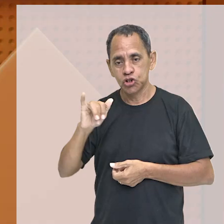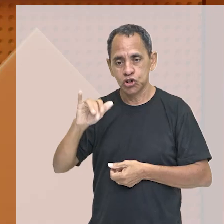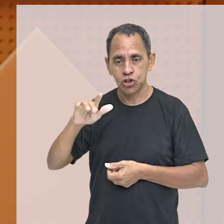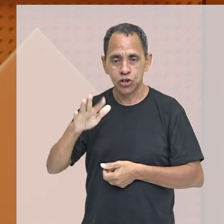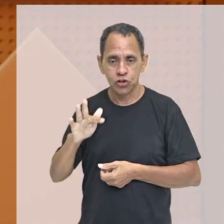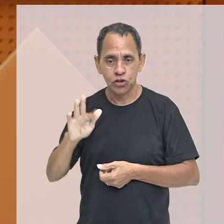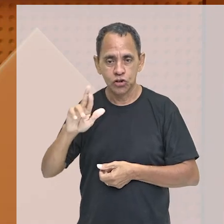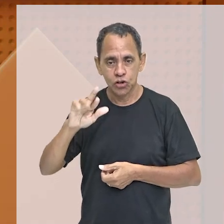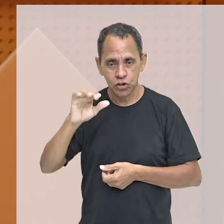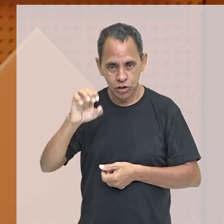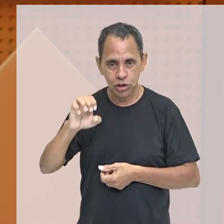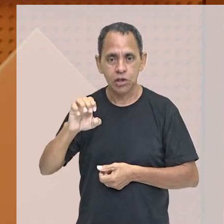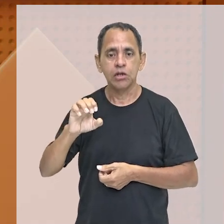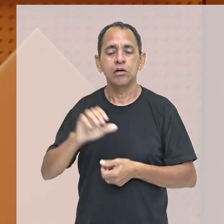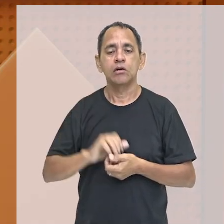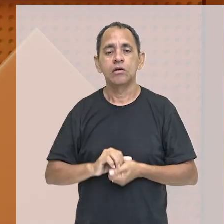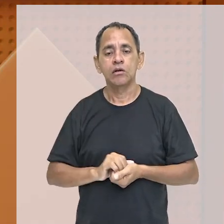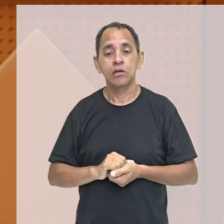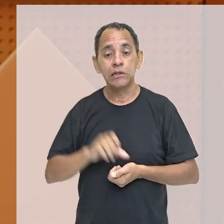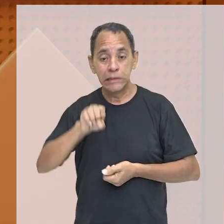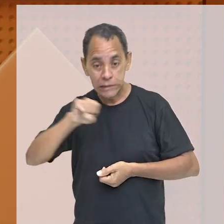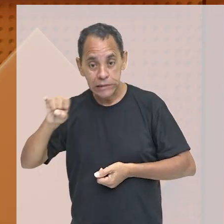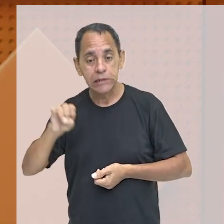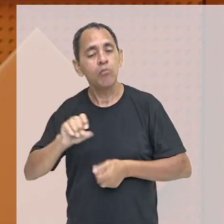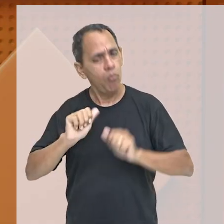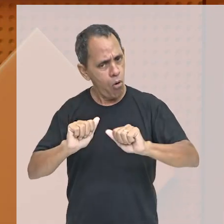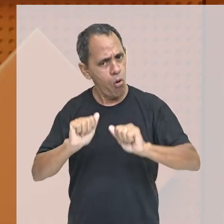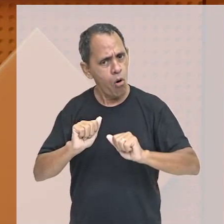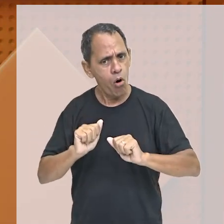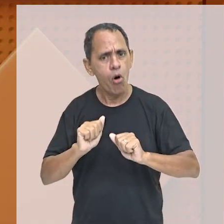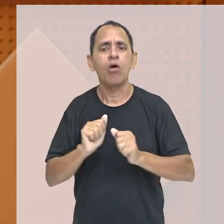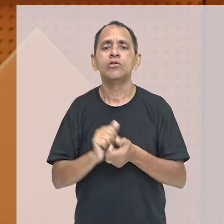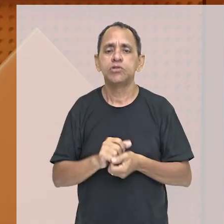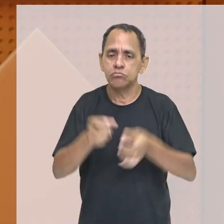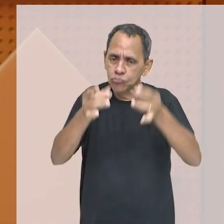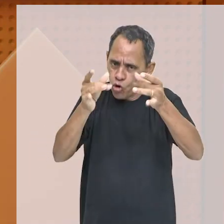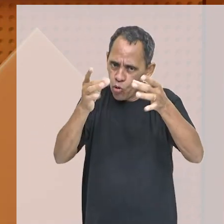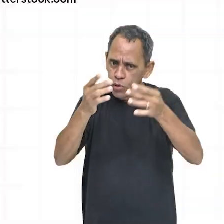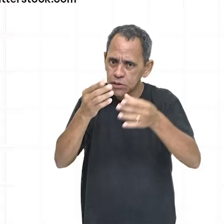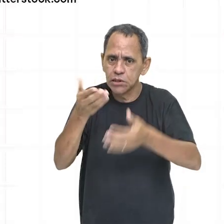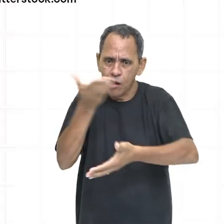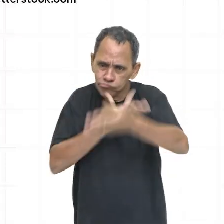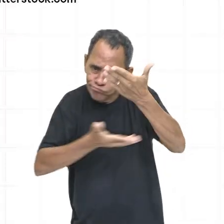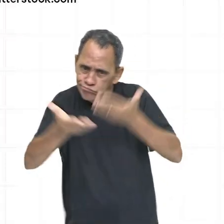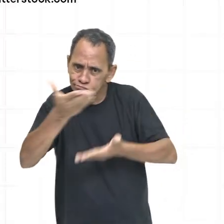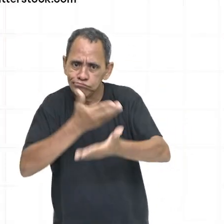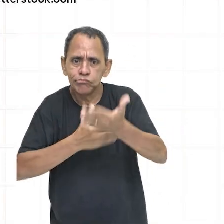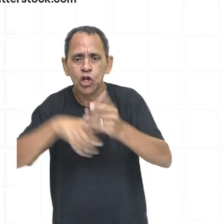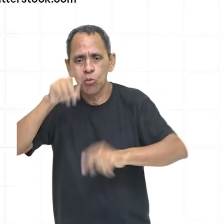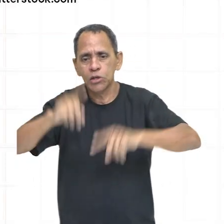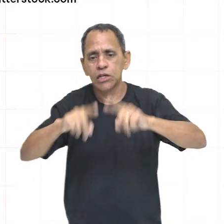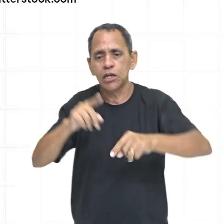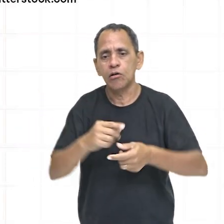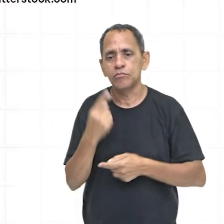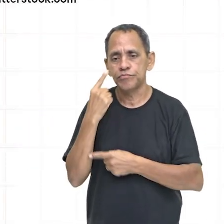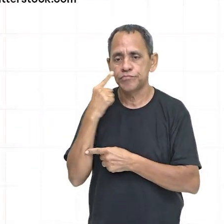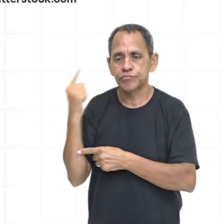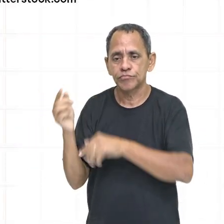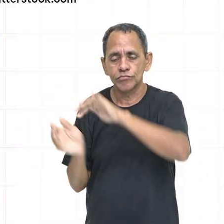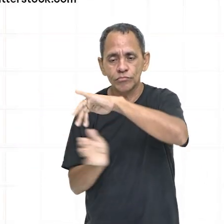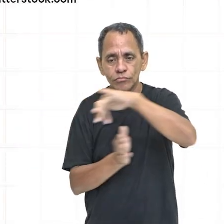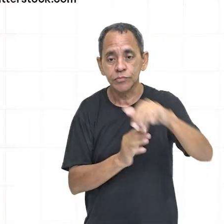regras, também podem ser comercializados, ok? Vamos ver o que mais temos aqui.